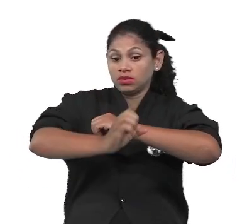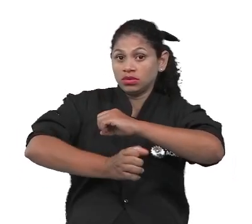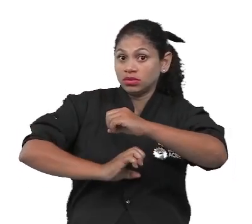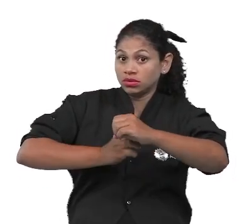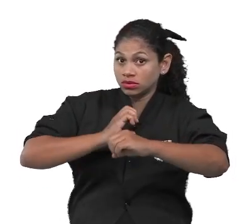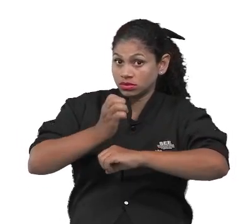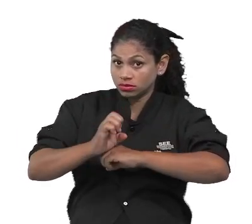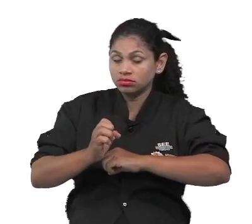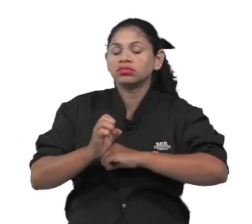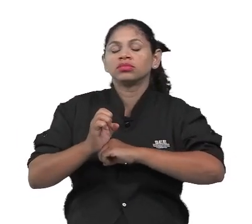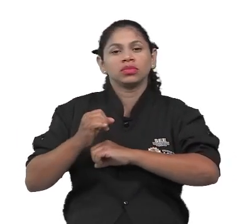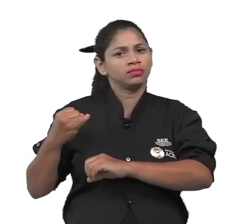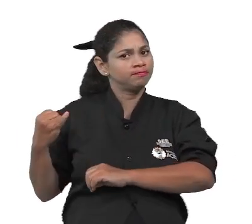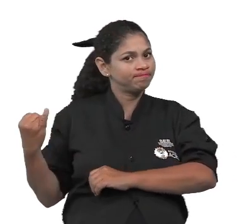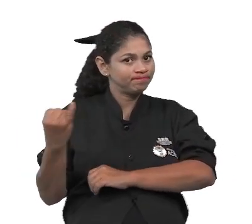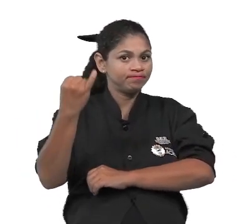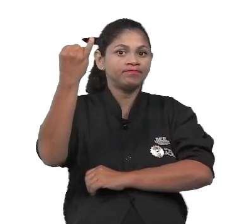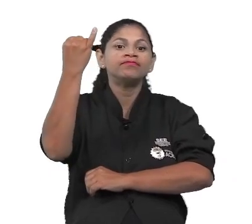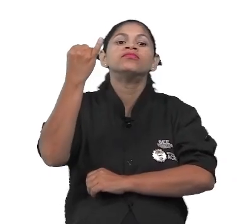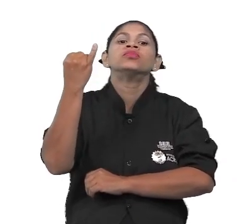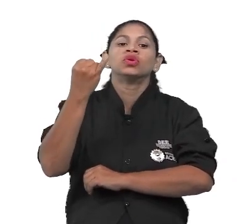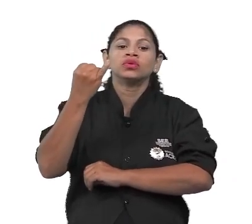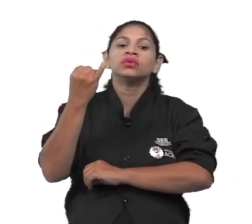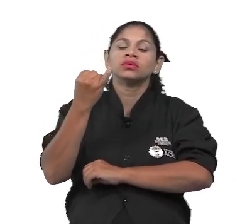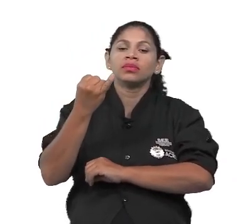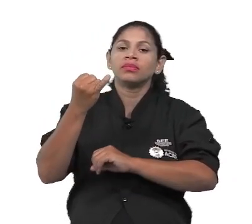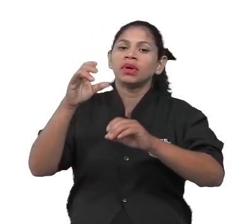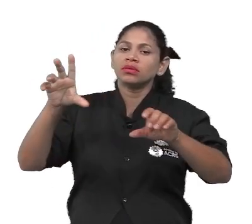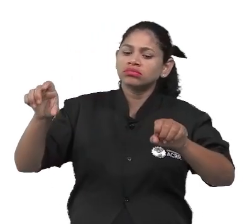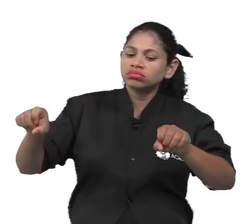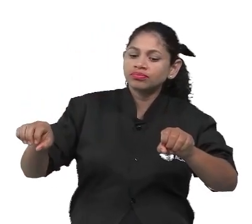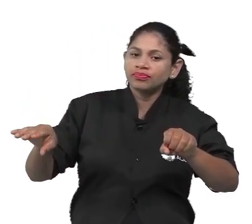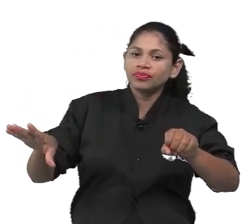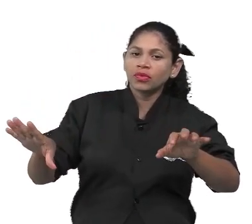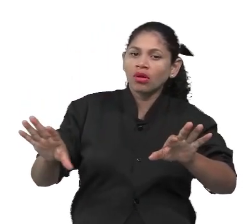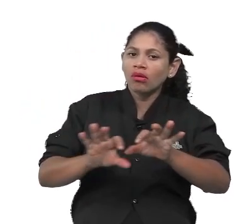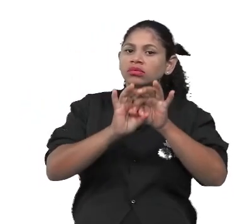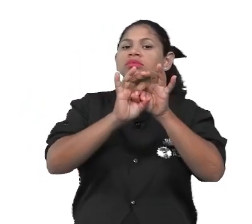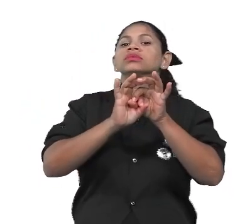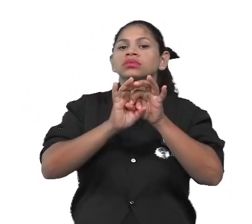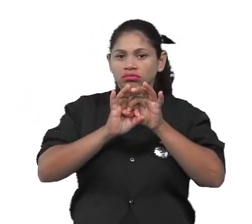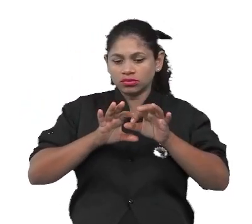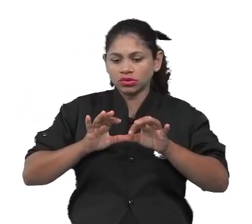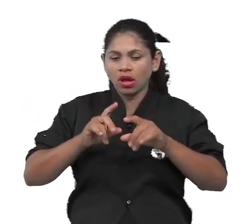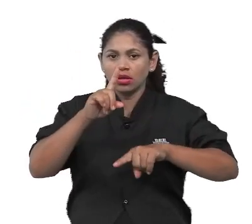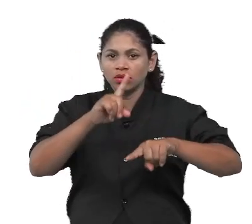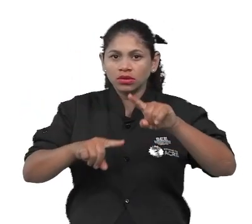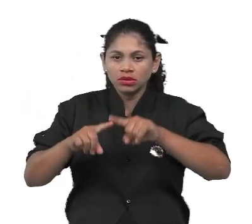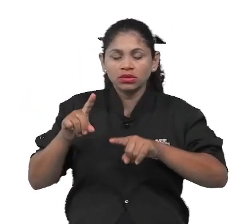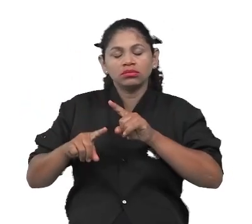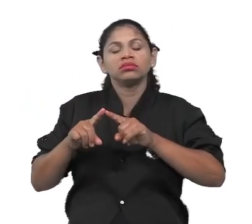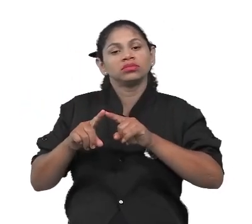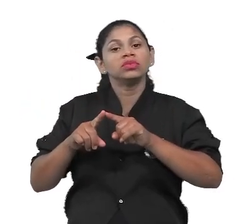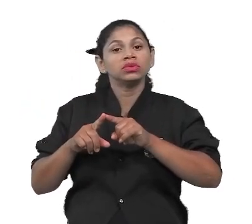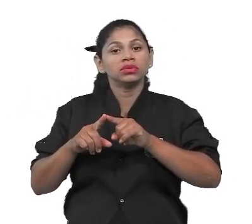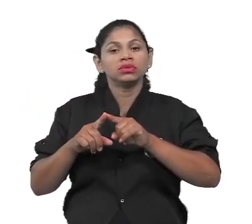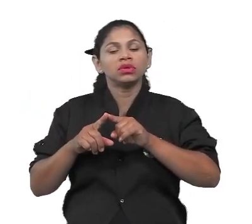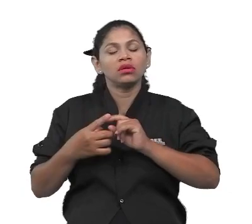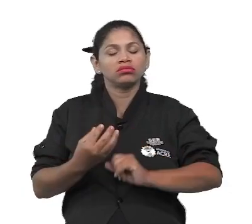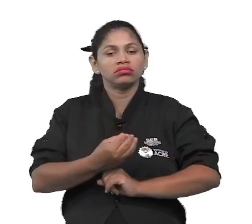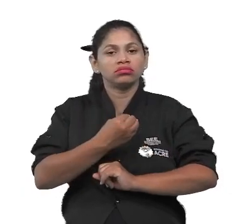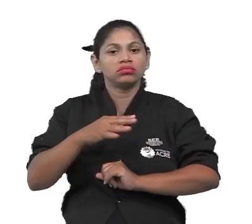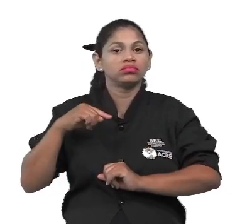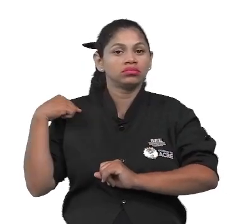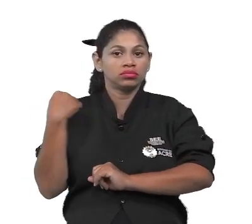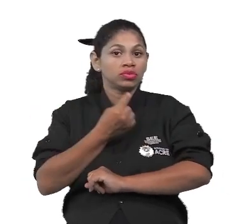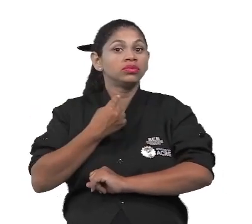ali para o funcionamento tanto de dispositivos eletrônicos e elétricos que fazem parte ali do nosso cotidiano. Então, como vocês podem ver